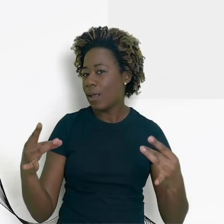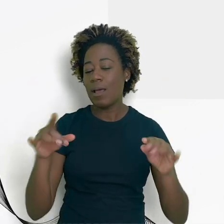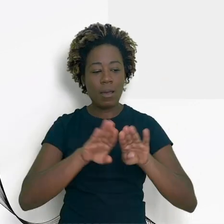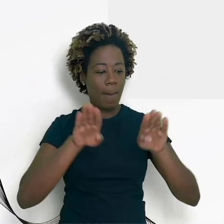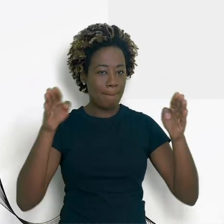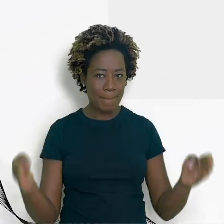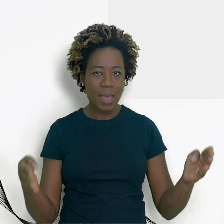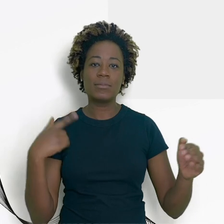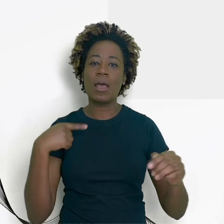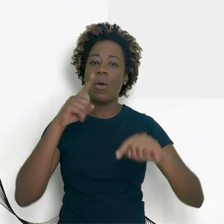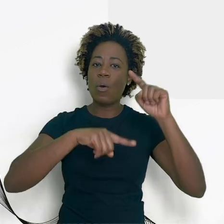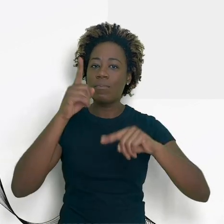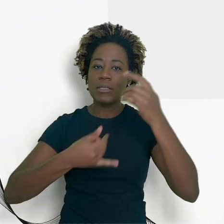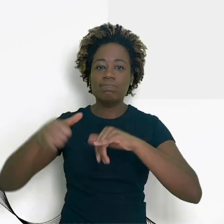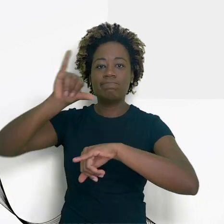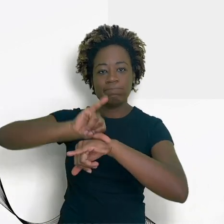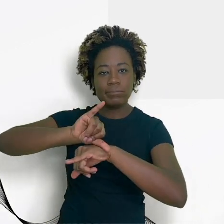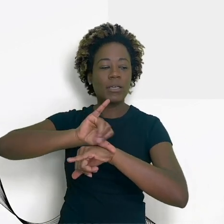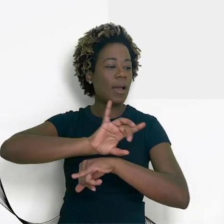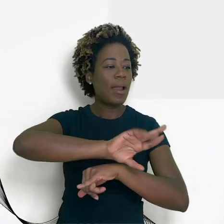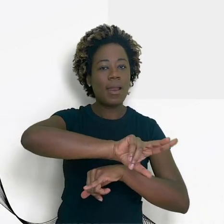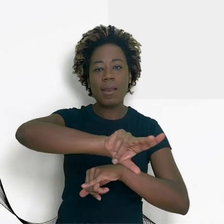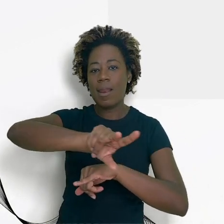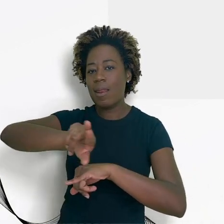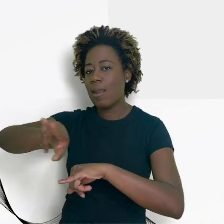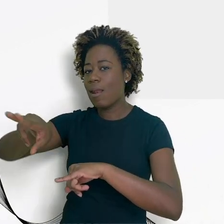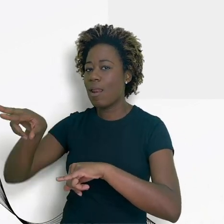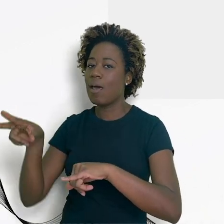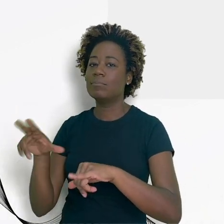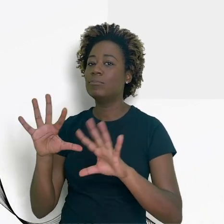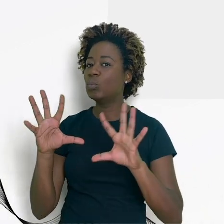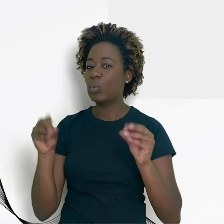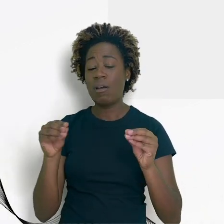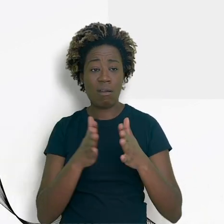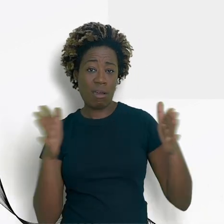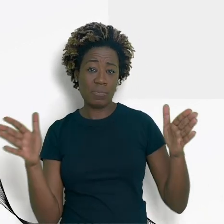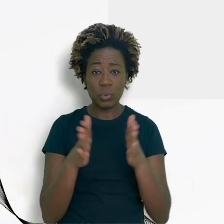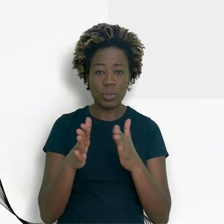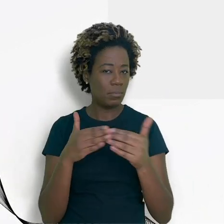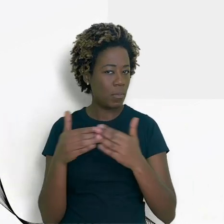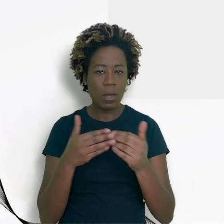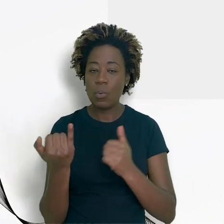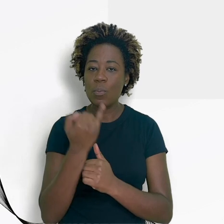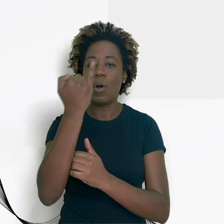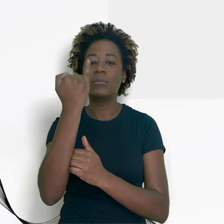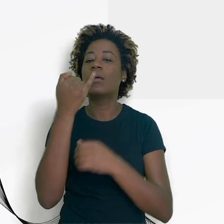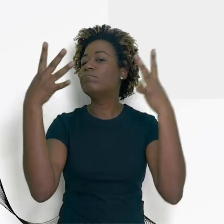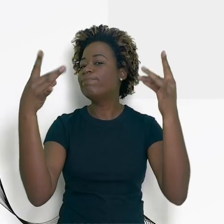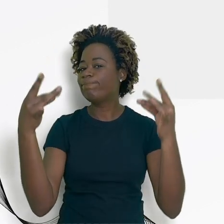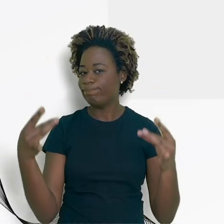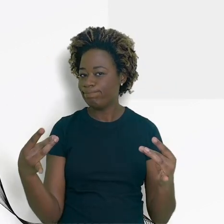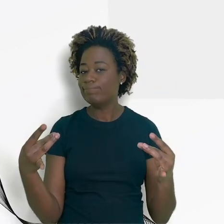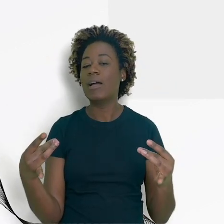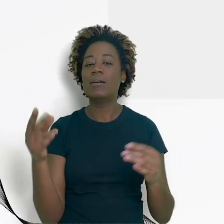tem uma mesinha, o que vai em cima dessa mesinha e todos os objetos cênicos, grandes ou pequenos. É importante descrever